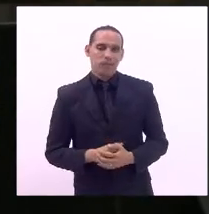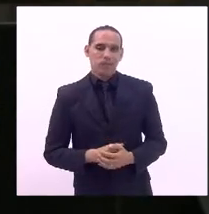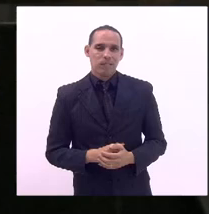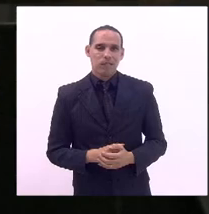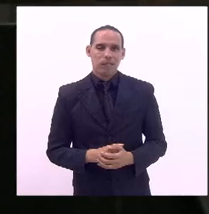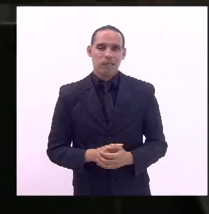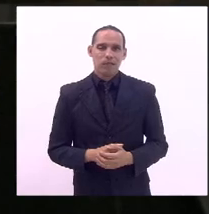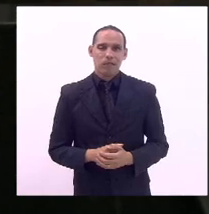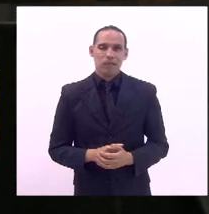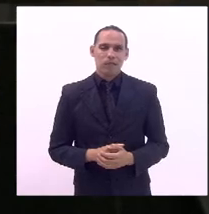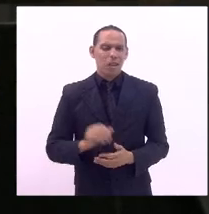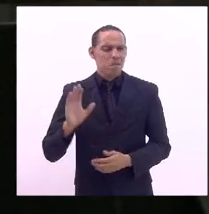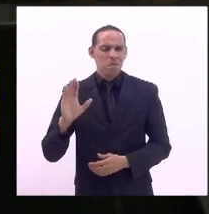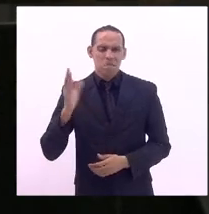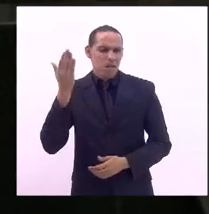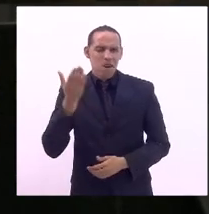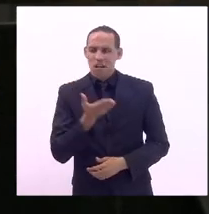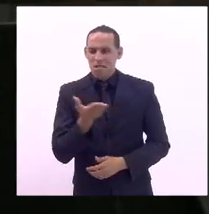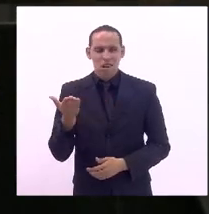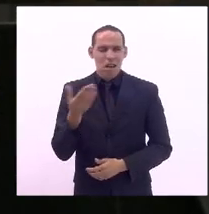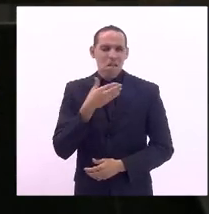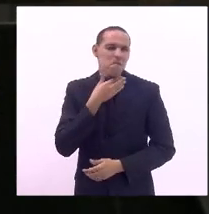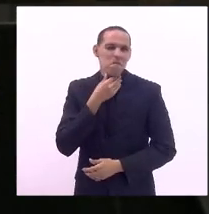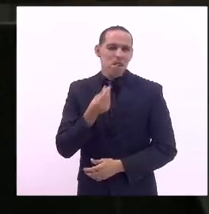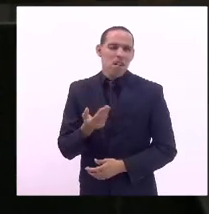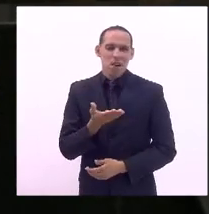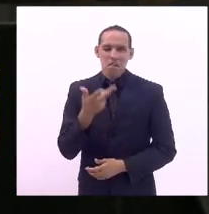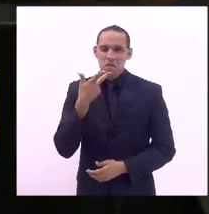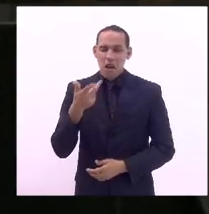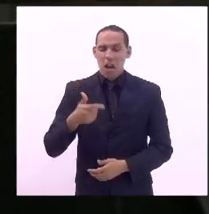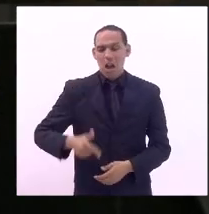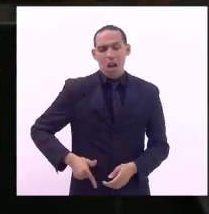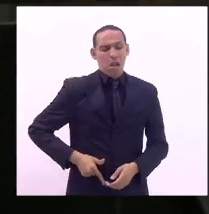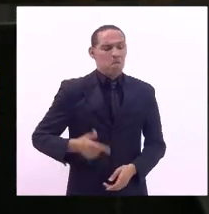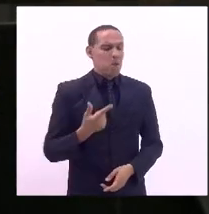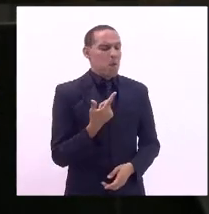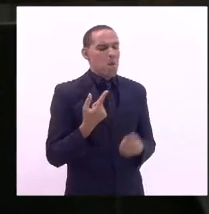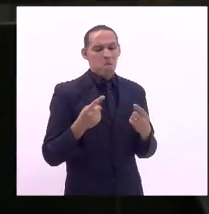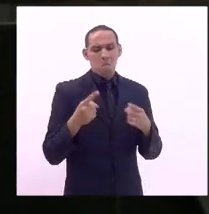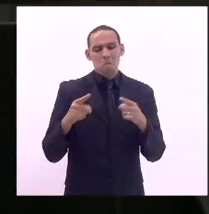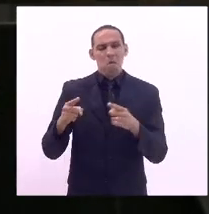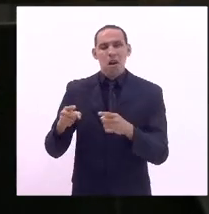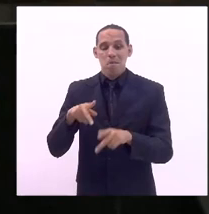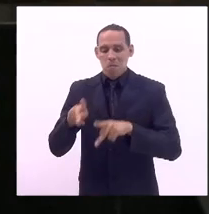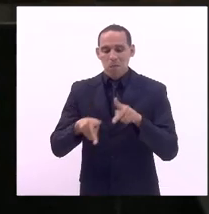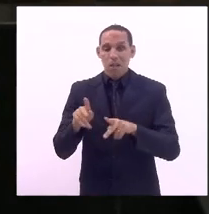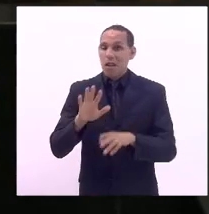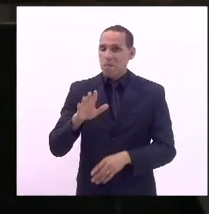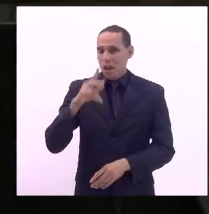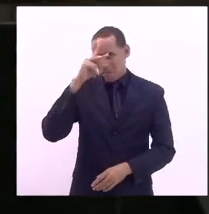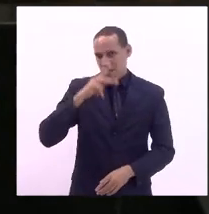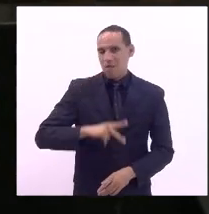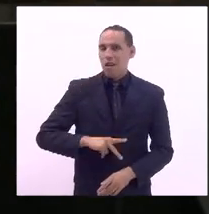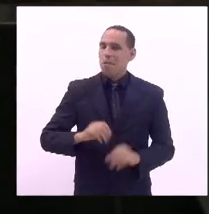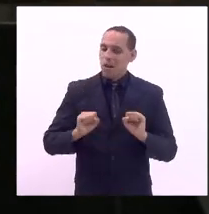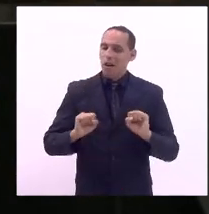E que é uma hipocrisia subir aqui e dizer que é contra a arma. É contra a arma para a população, mas para eles não.